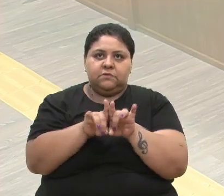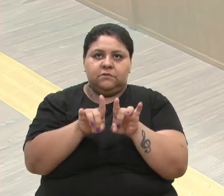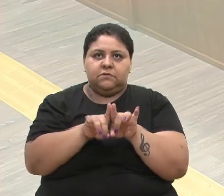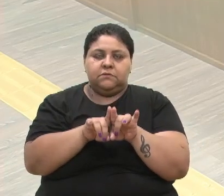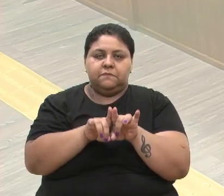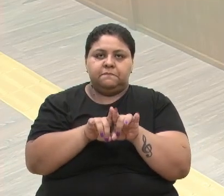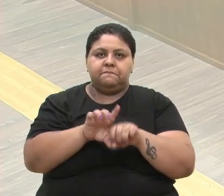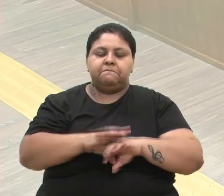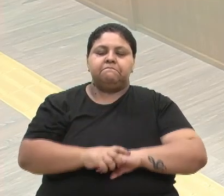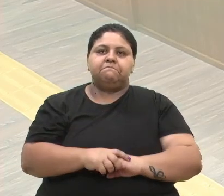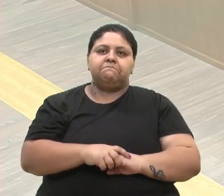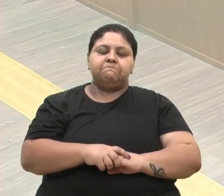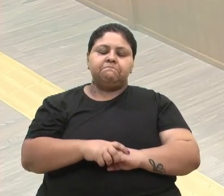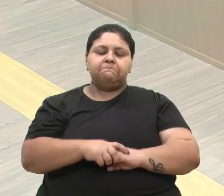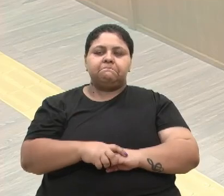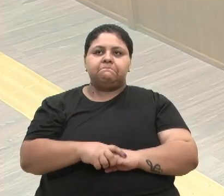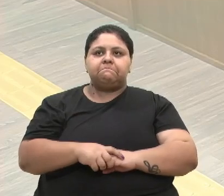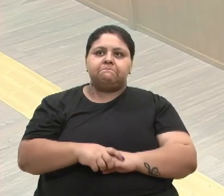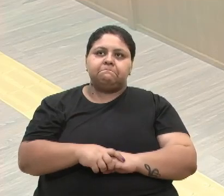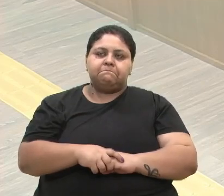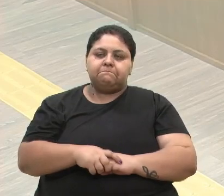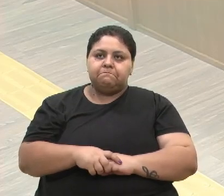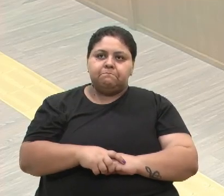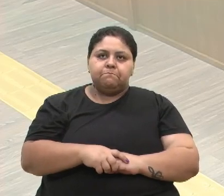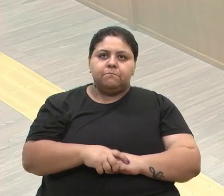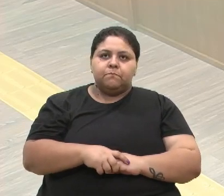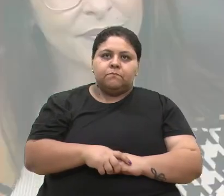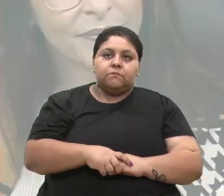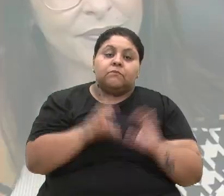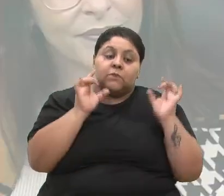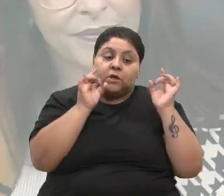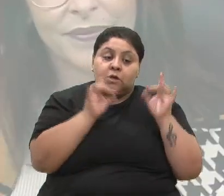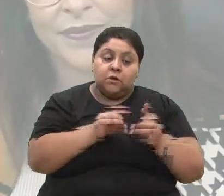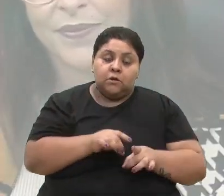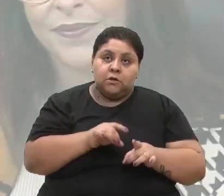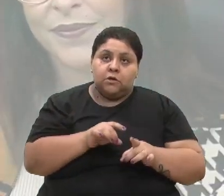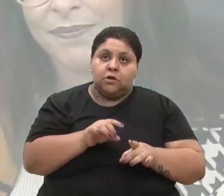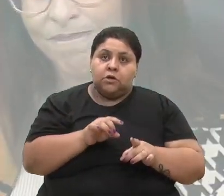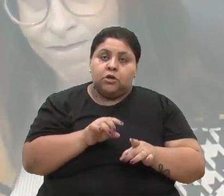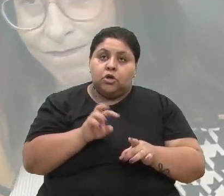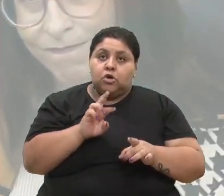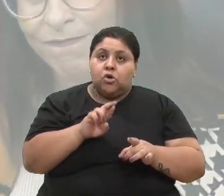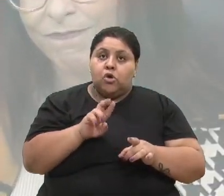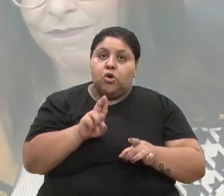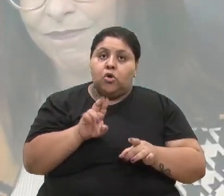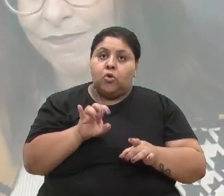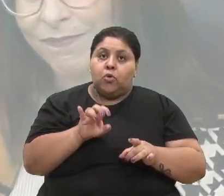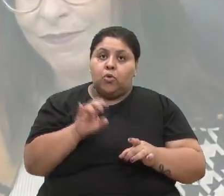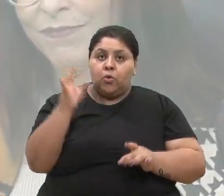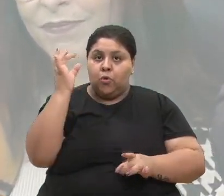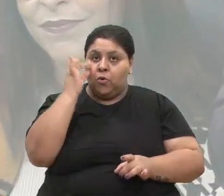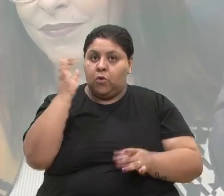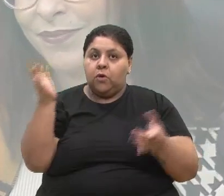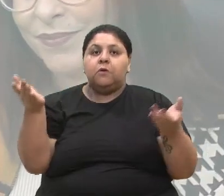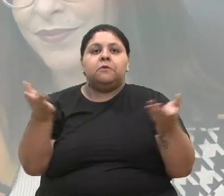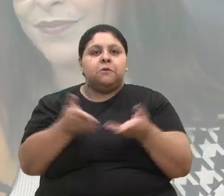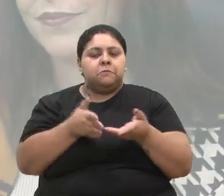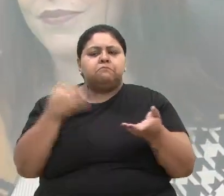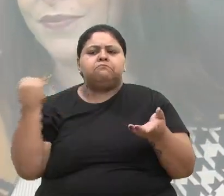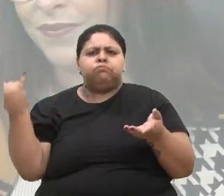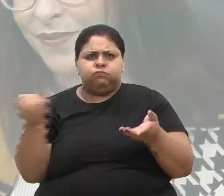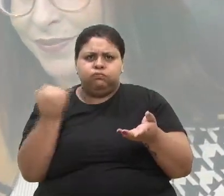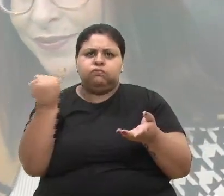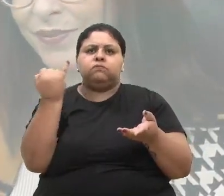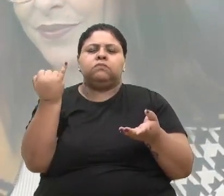prof. Terciane, e especial, seu Rui Tessari. A sua presença aqui hoje ela é emblemática, ela é